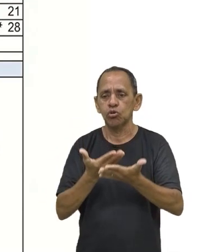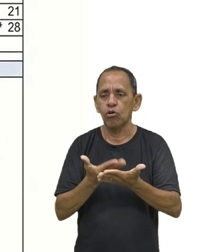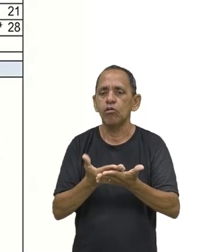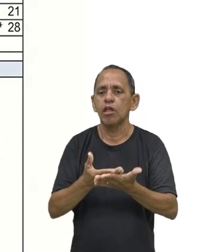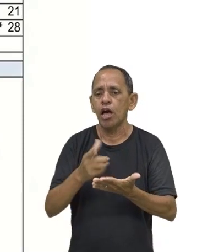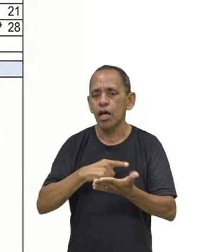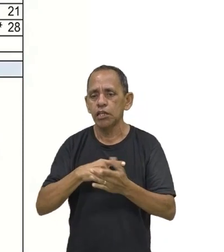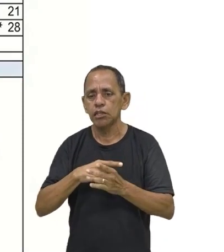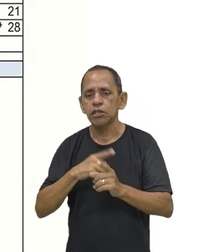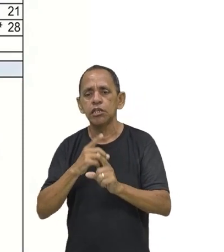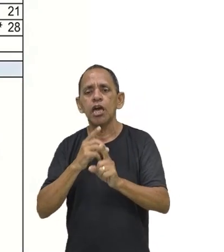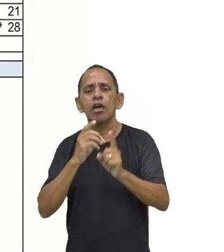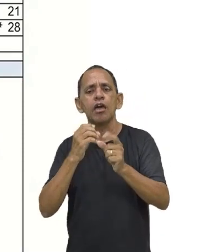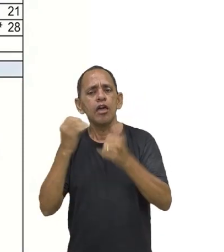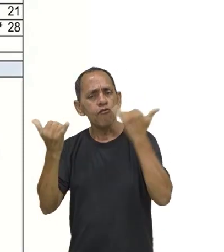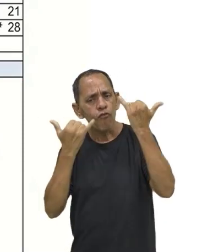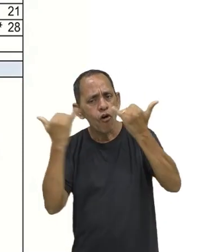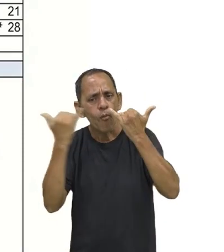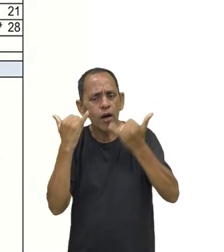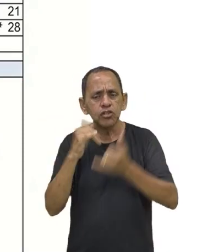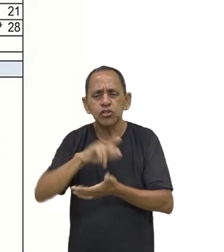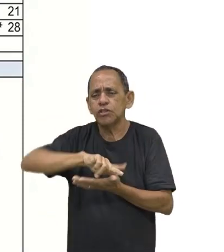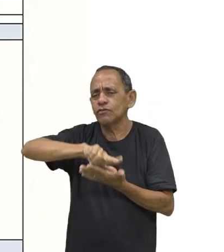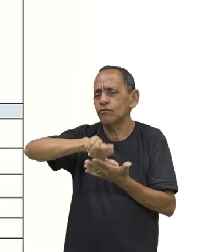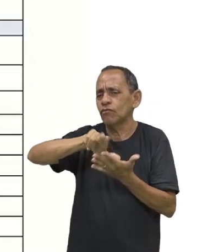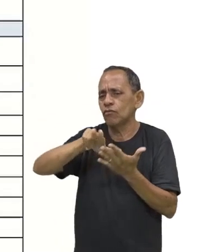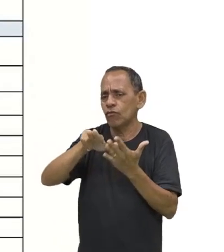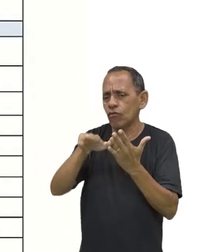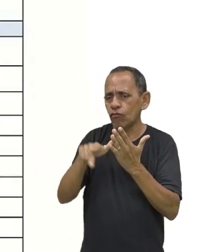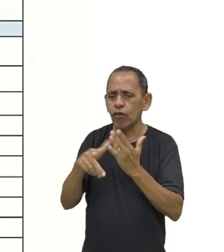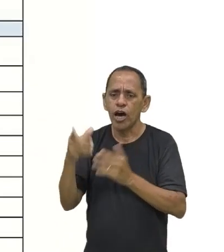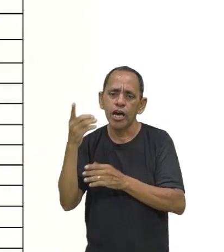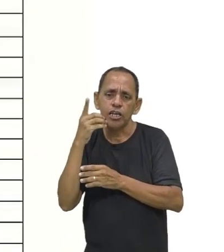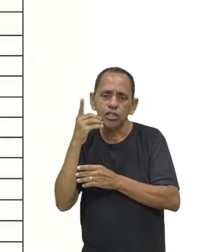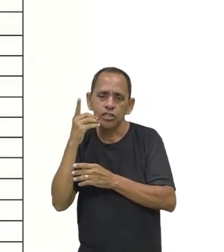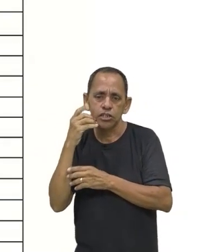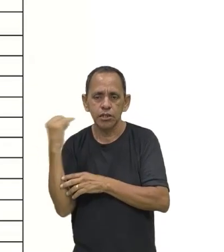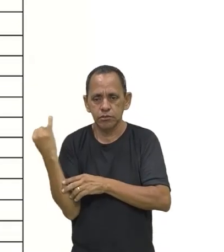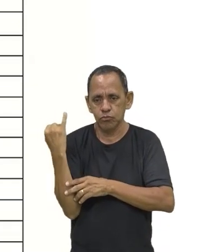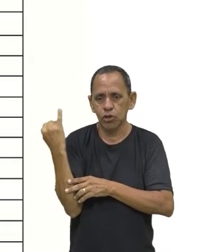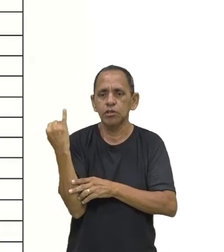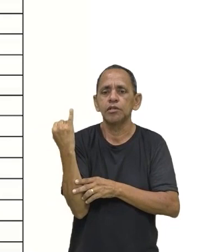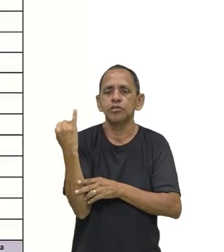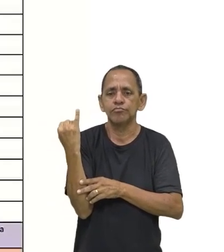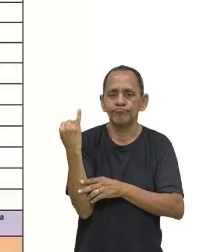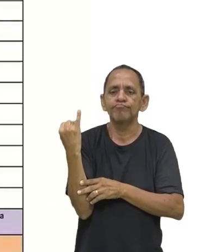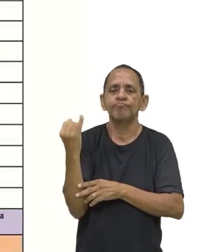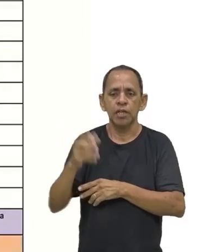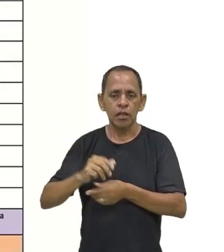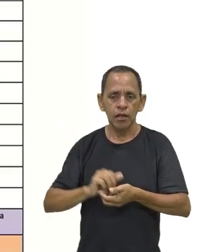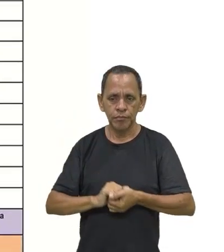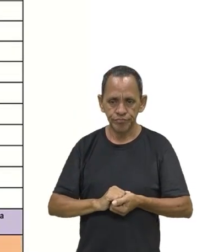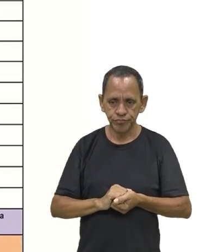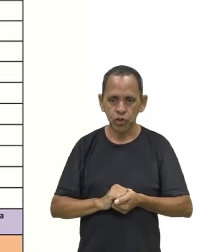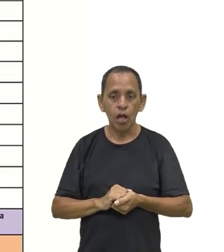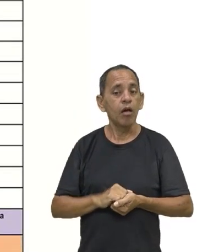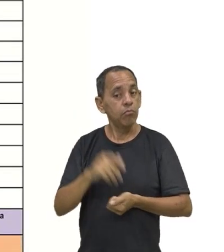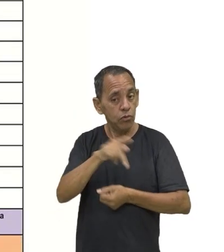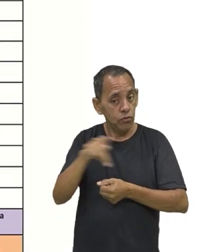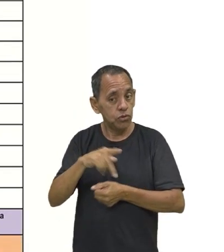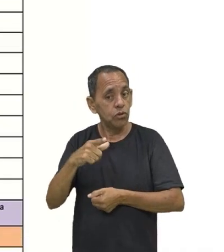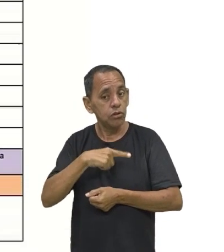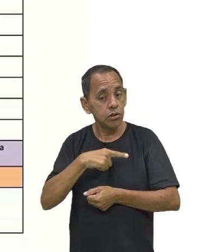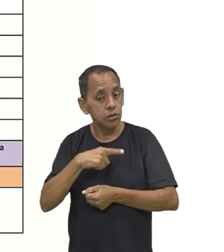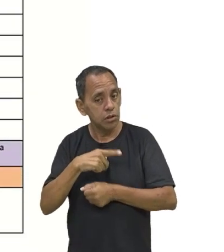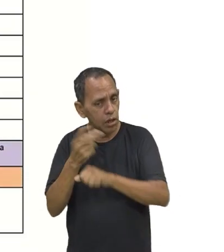outros simulados que teremos. Então, é importante, professor, você estar atento a essas datas. Aqui abaixo tem um